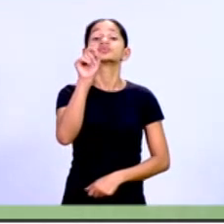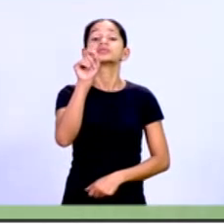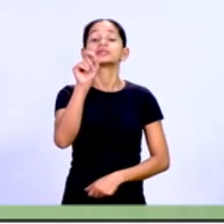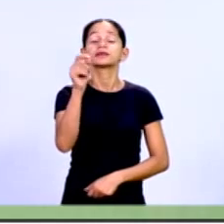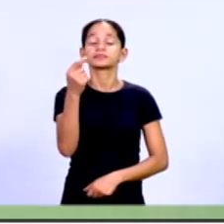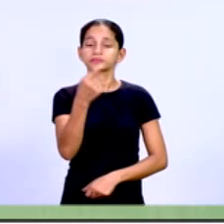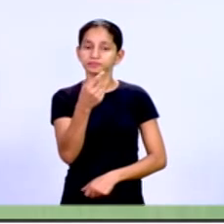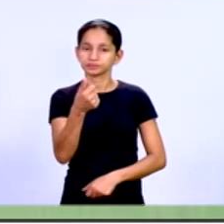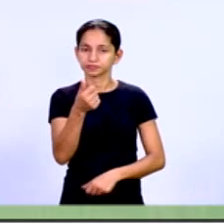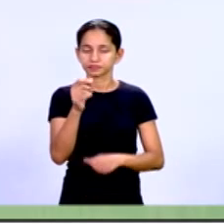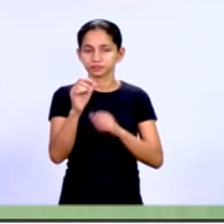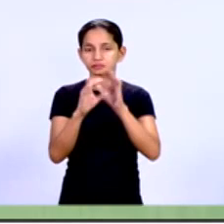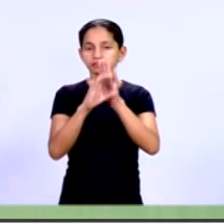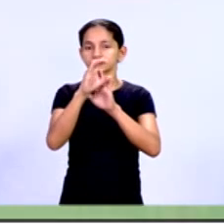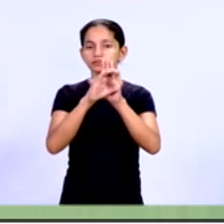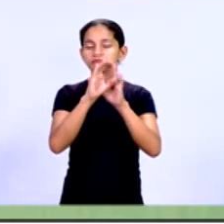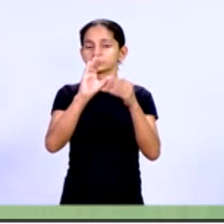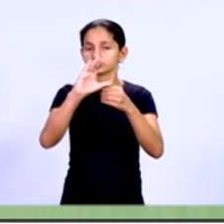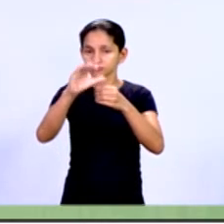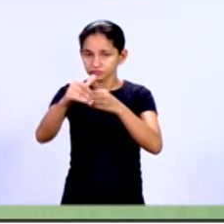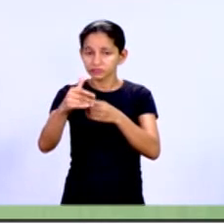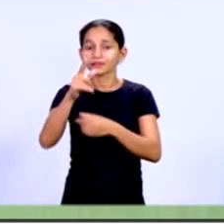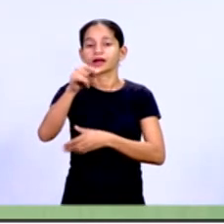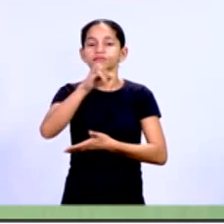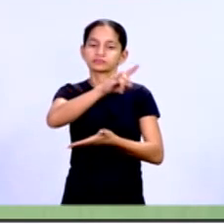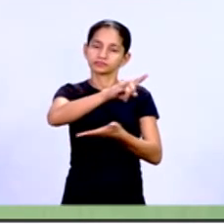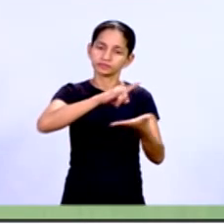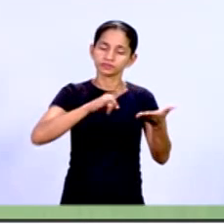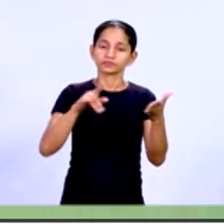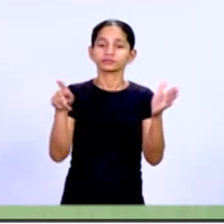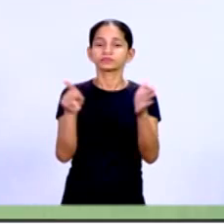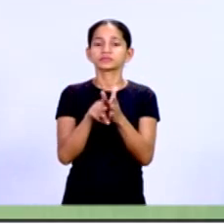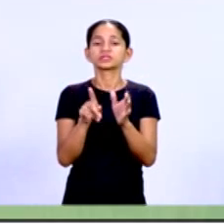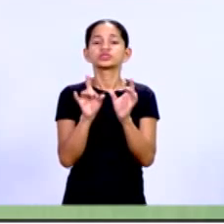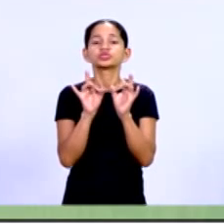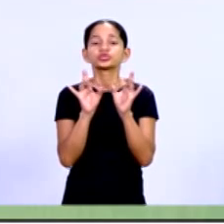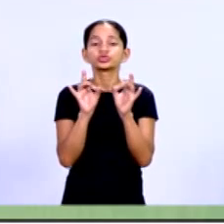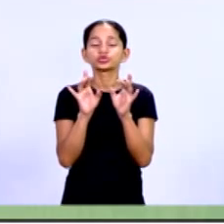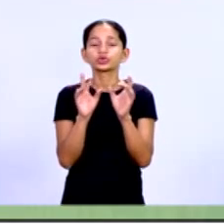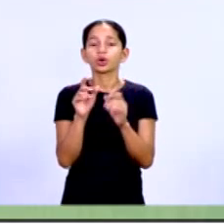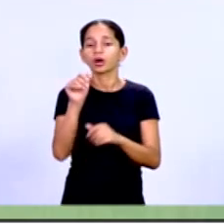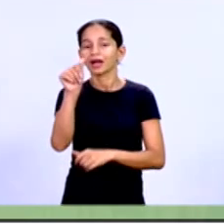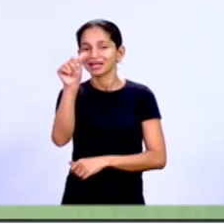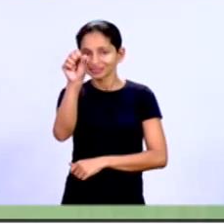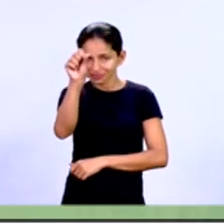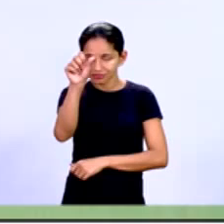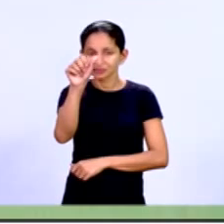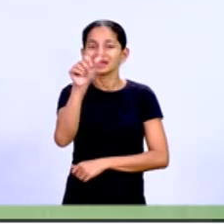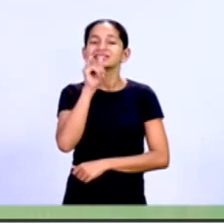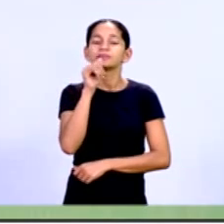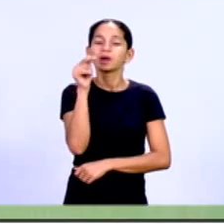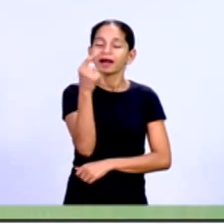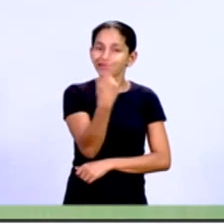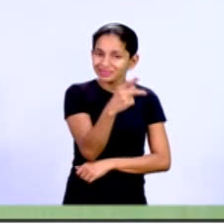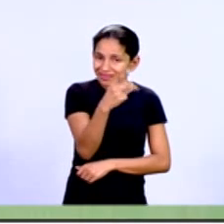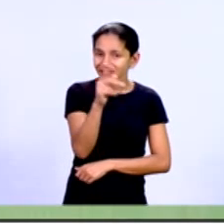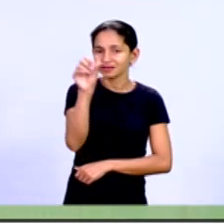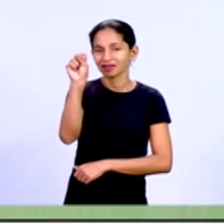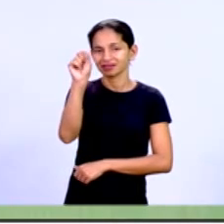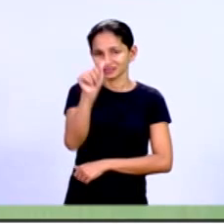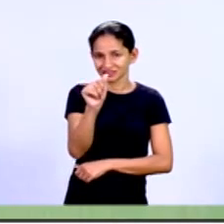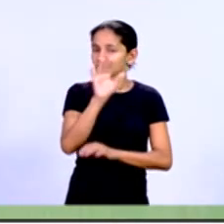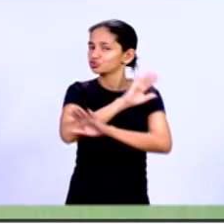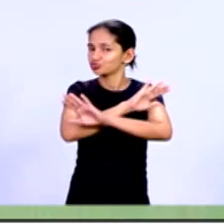Debêntures. É um título emitido apenas por sociedades anônimas, não financeiras de